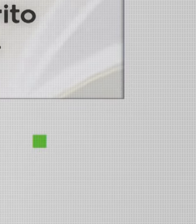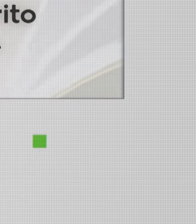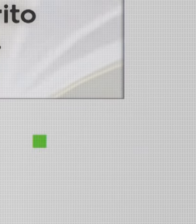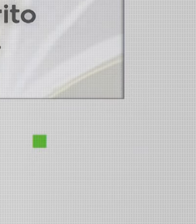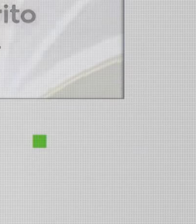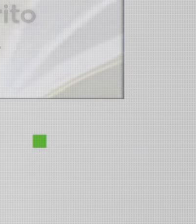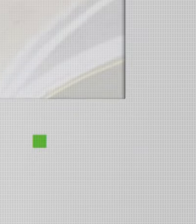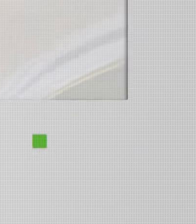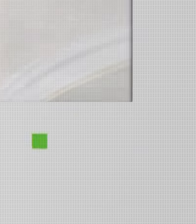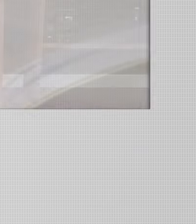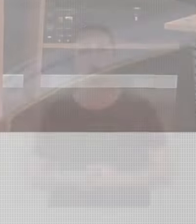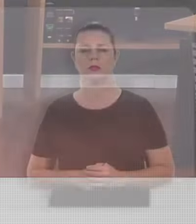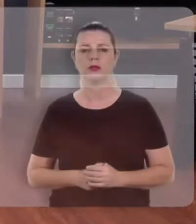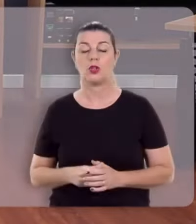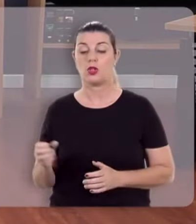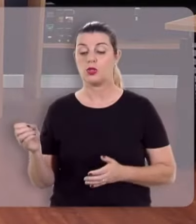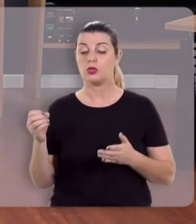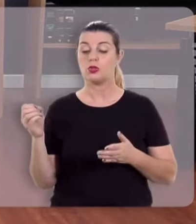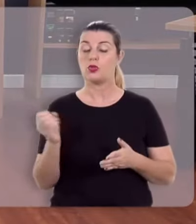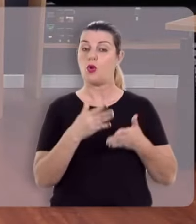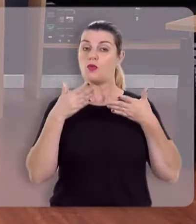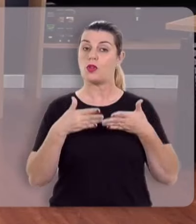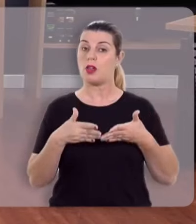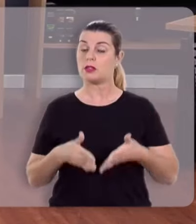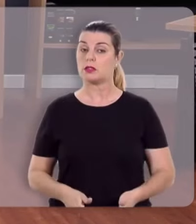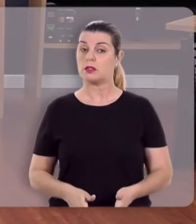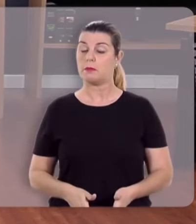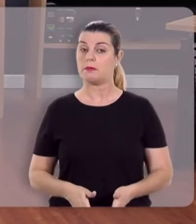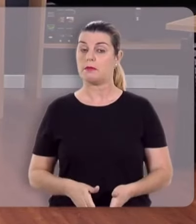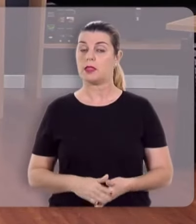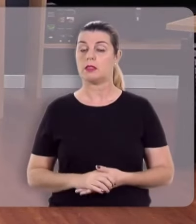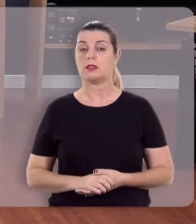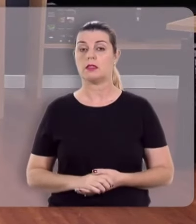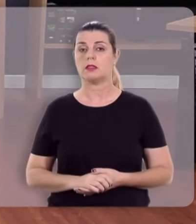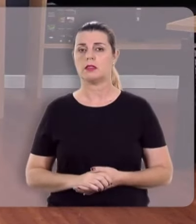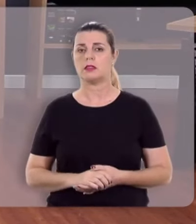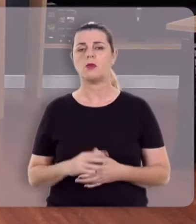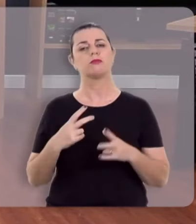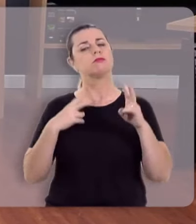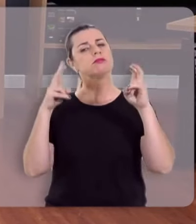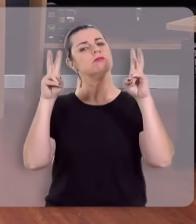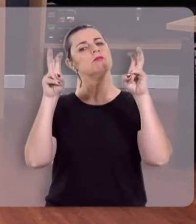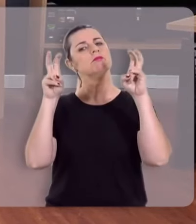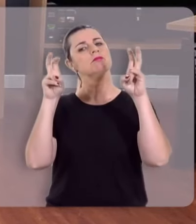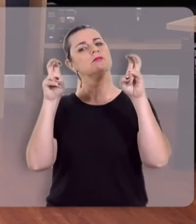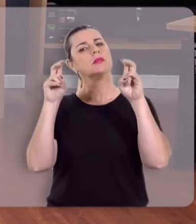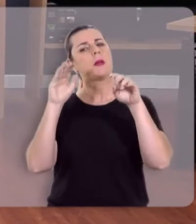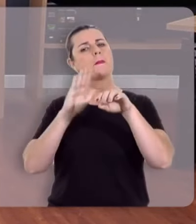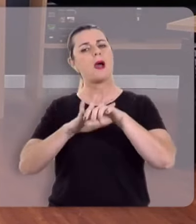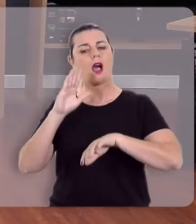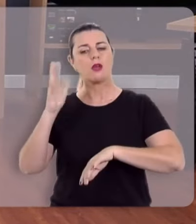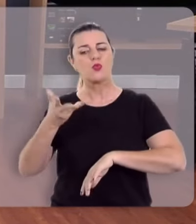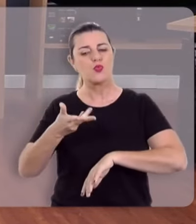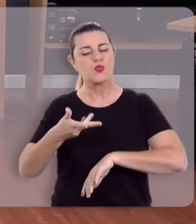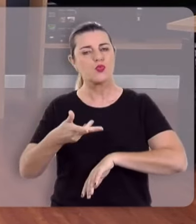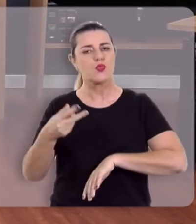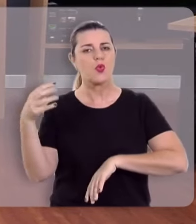de 1 a 5. O novo nascimento é o tema mais urgente,